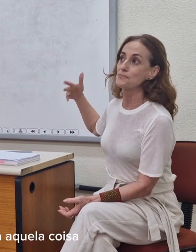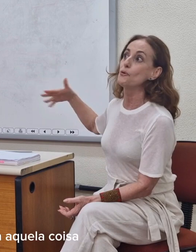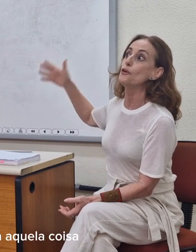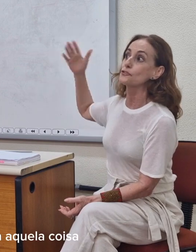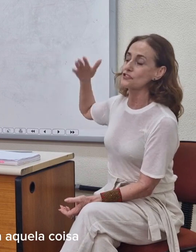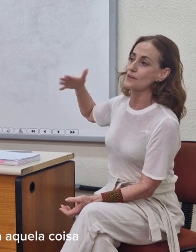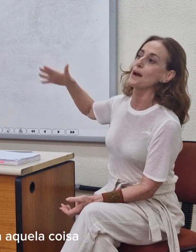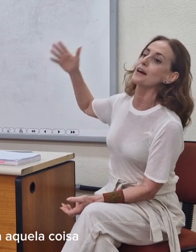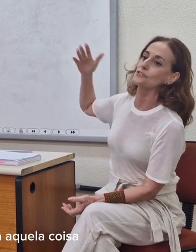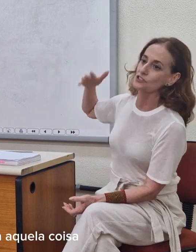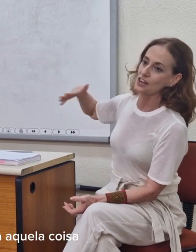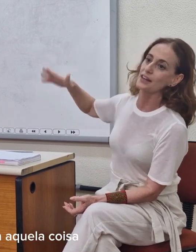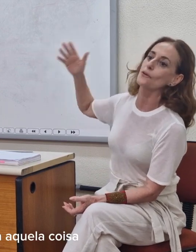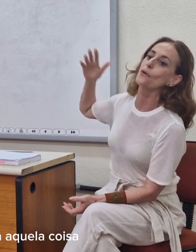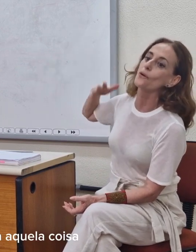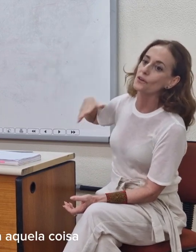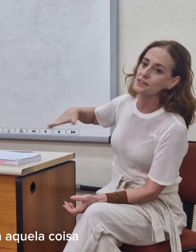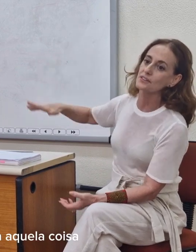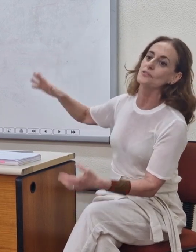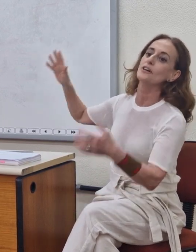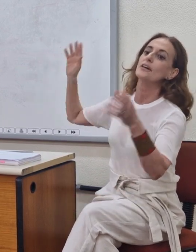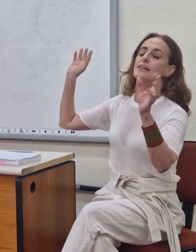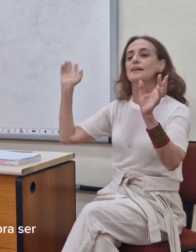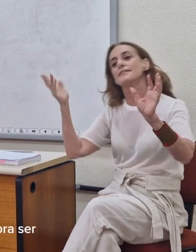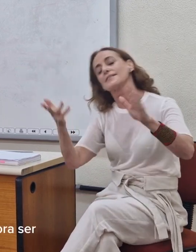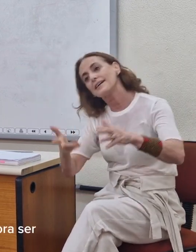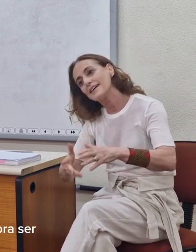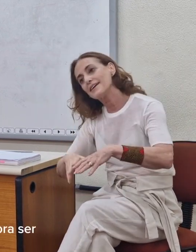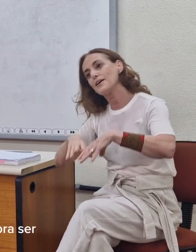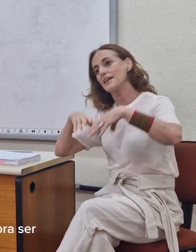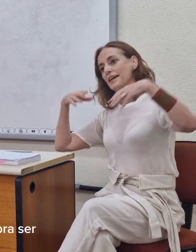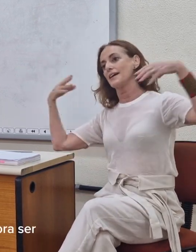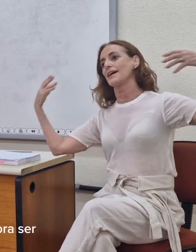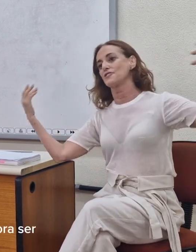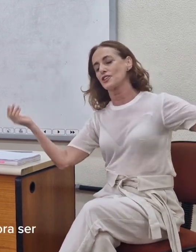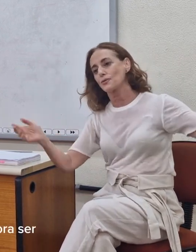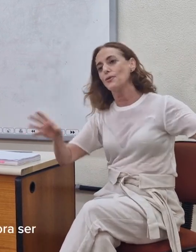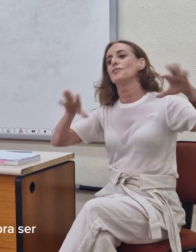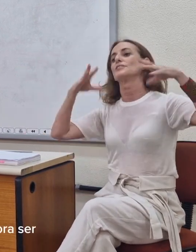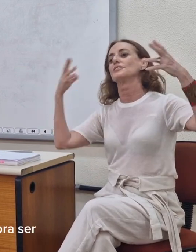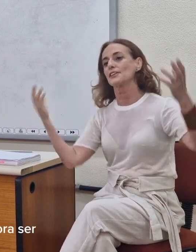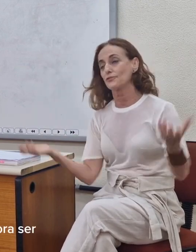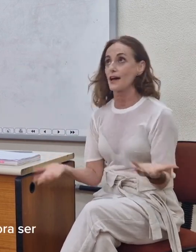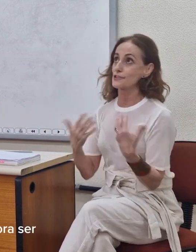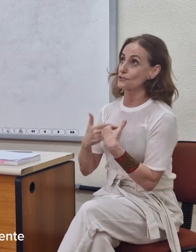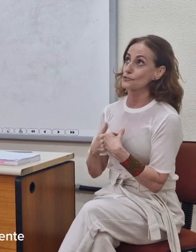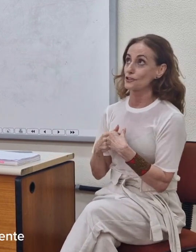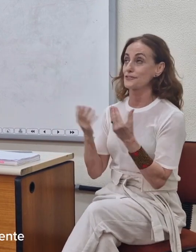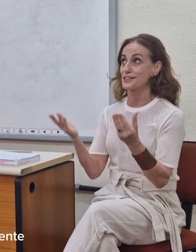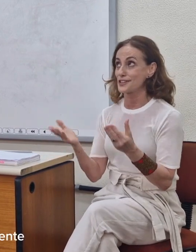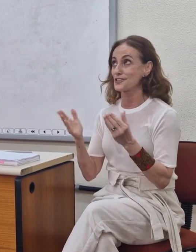Mas muitos trabalhos tinham aquela coisa do, dele ser e aí a diretora. Não